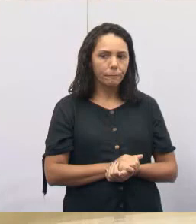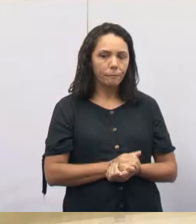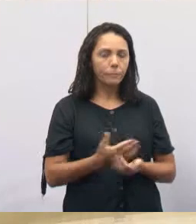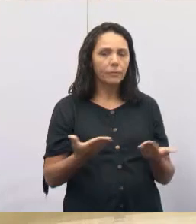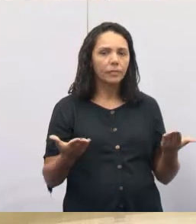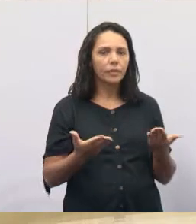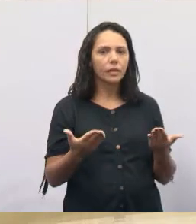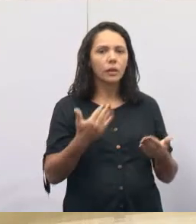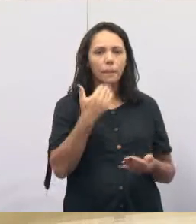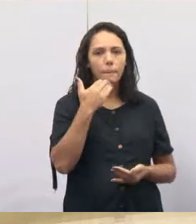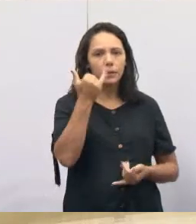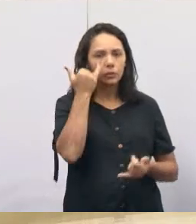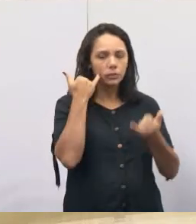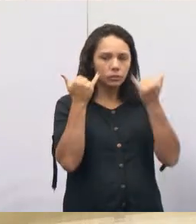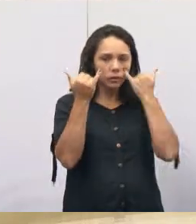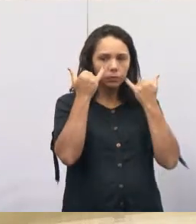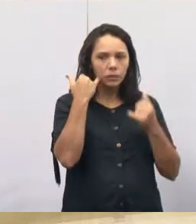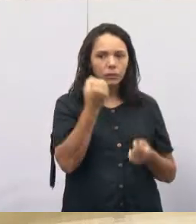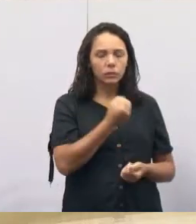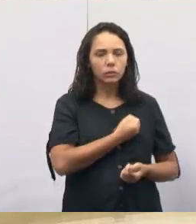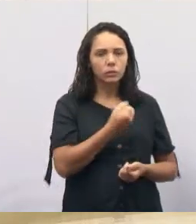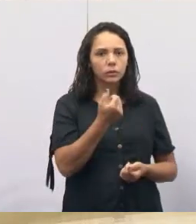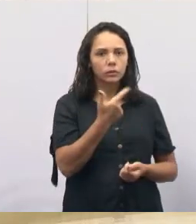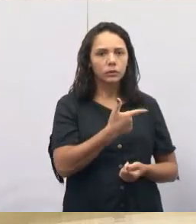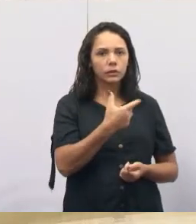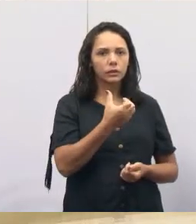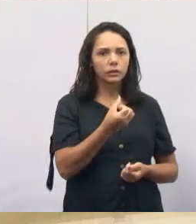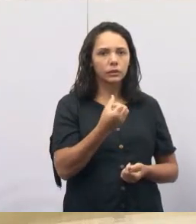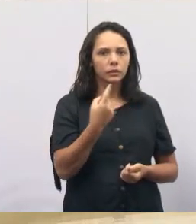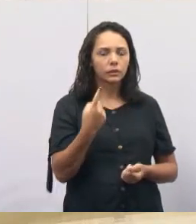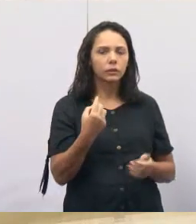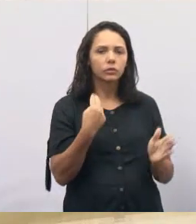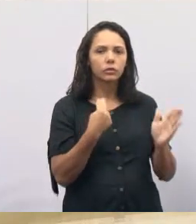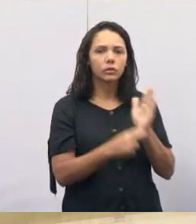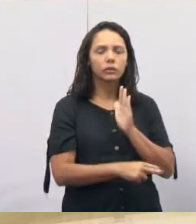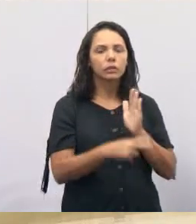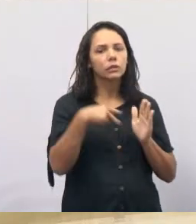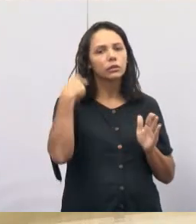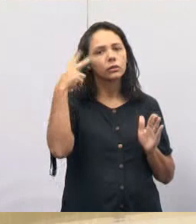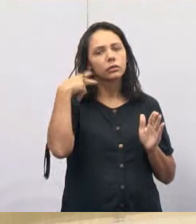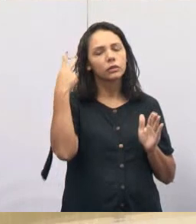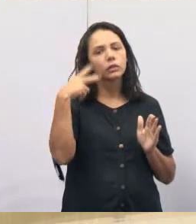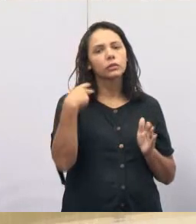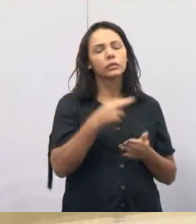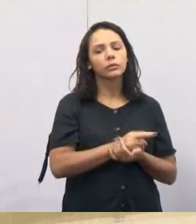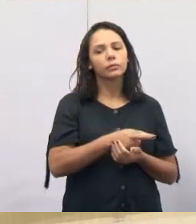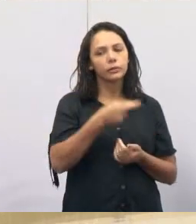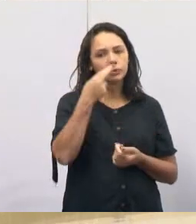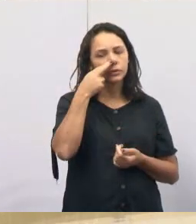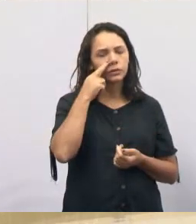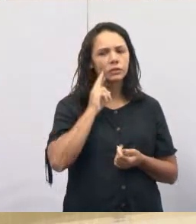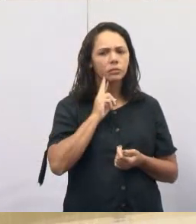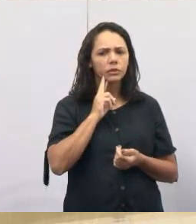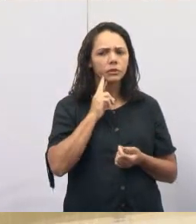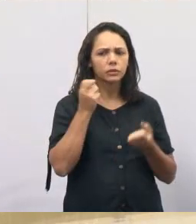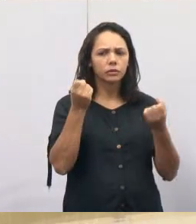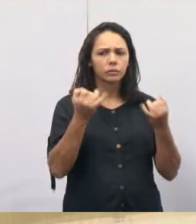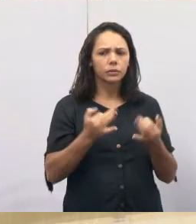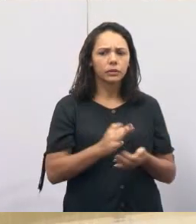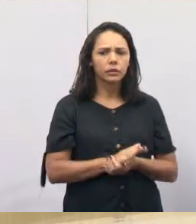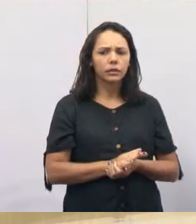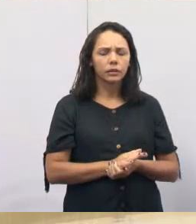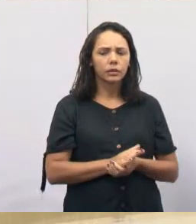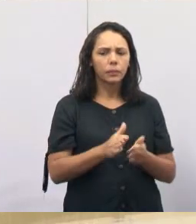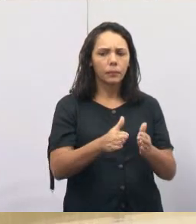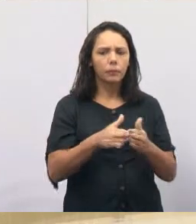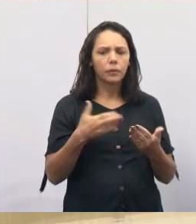Referente pedido de informação número 261/2022, de autoria do vereador Rogério Timóteo, vem prestar a seguinte informação. Segue